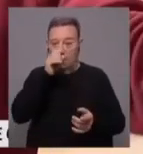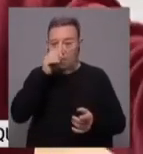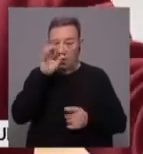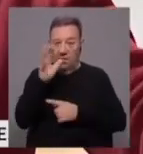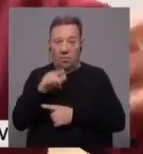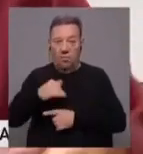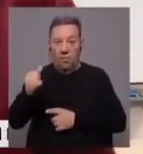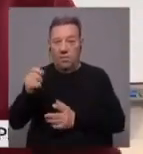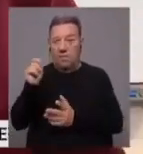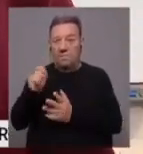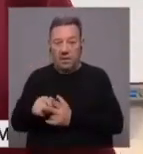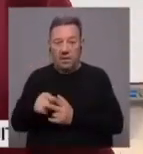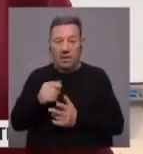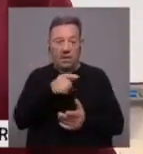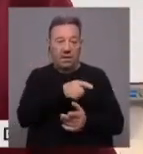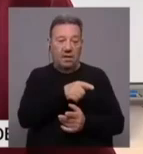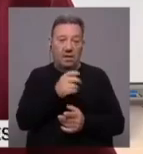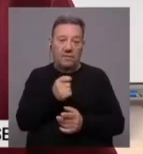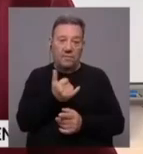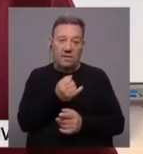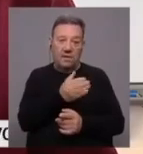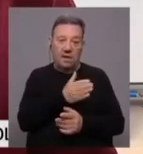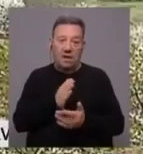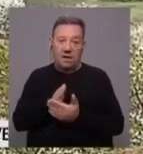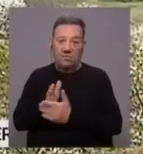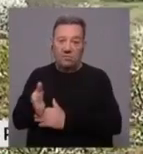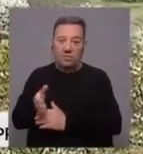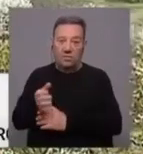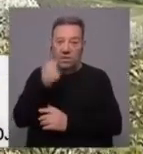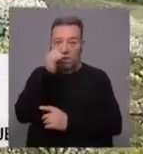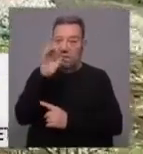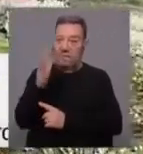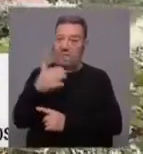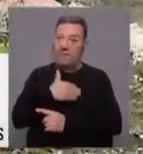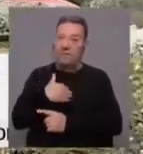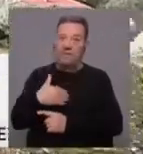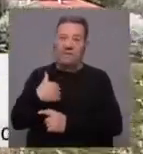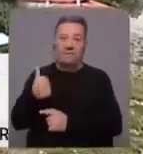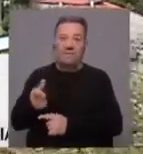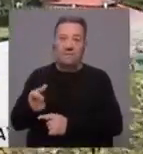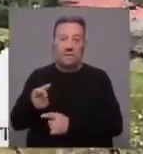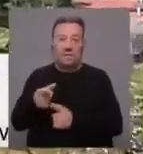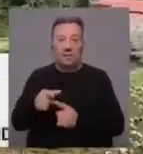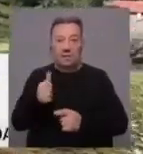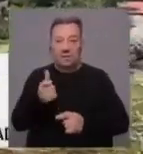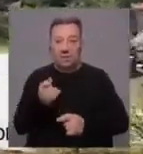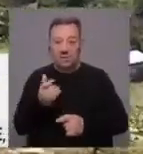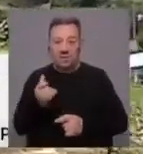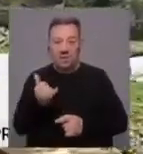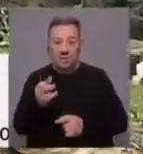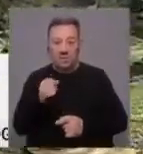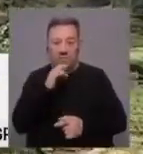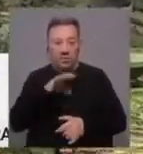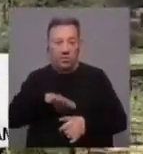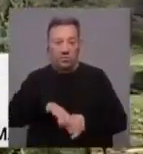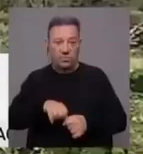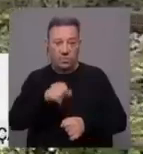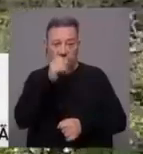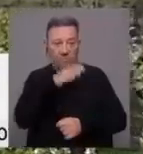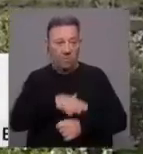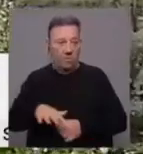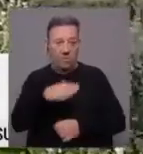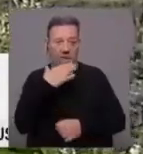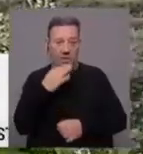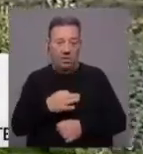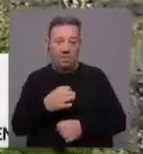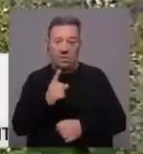vão introduzir essa bactéria em plantações bactéria que pode destruir um Pomar inteiro mas